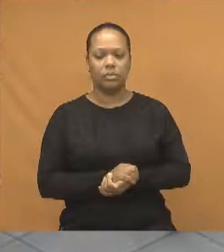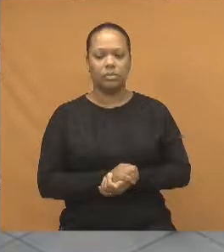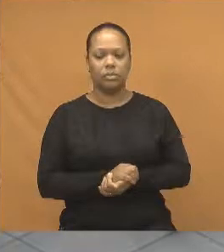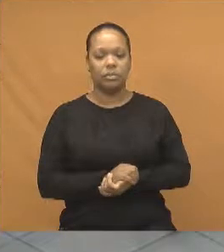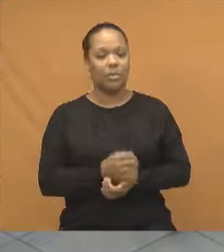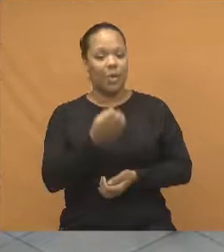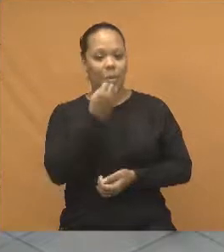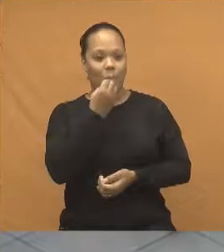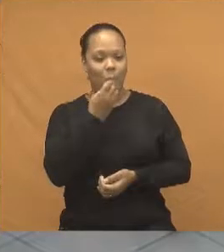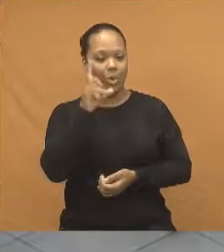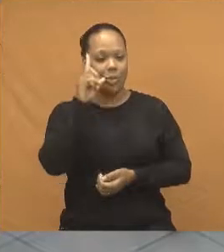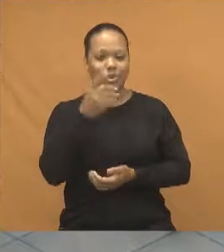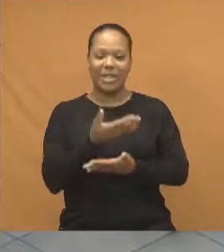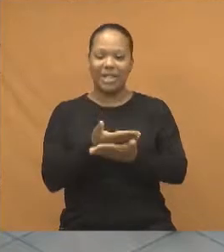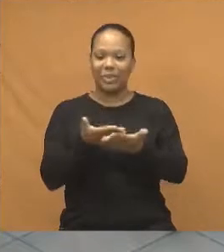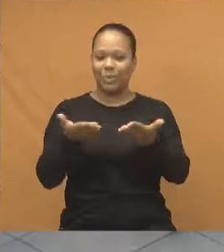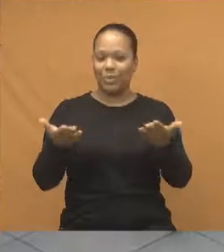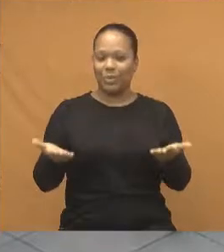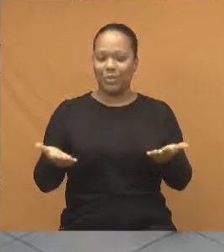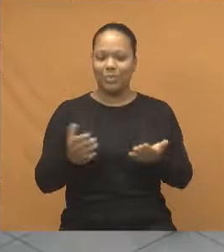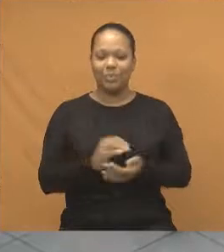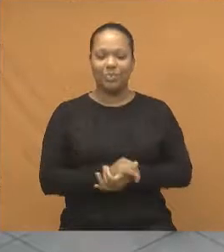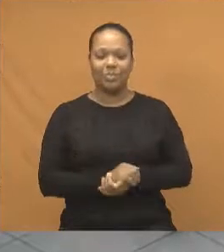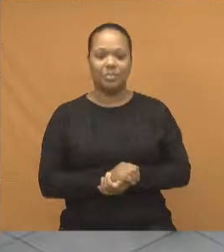Bom dia a todos.